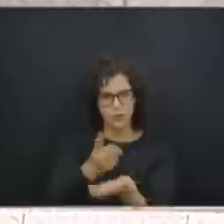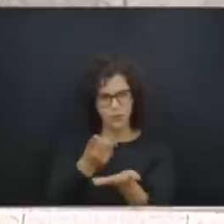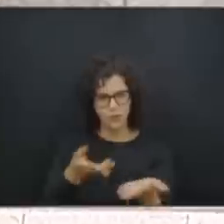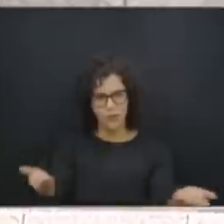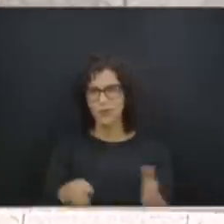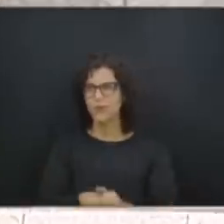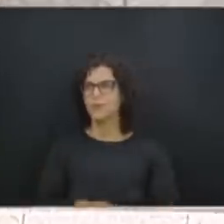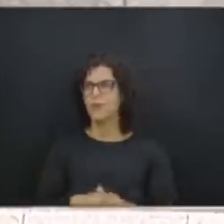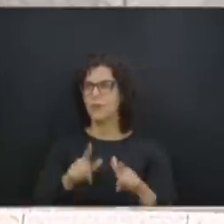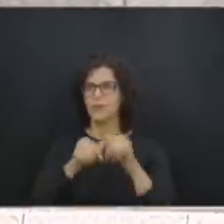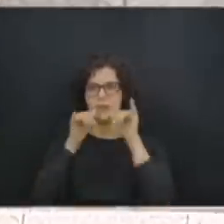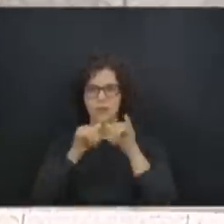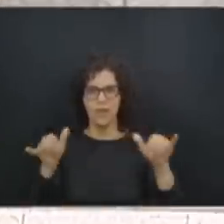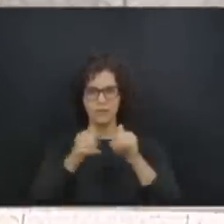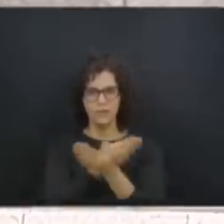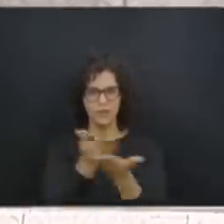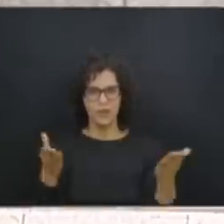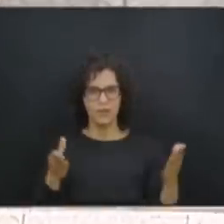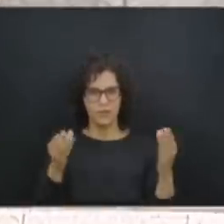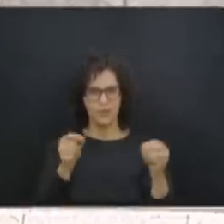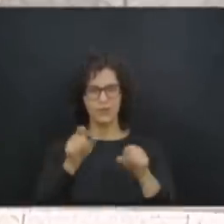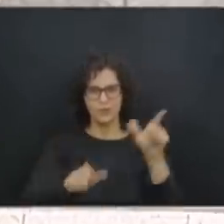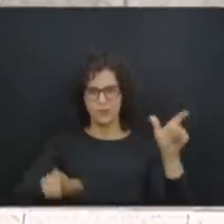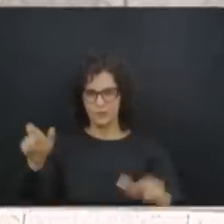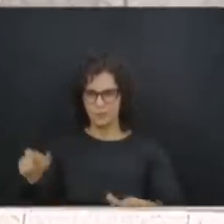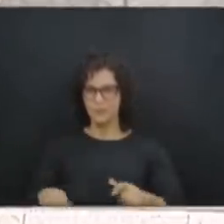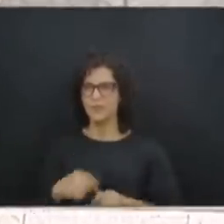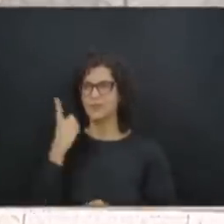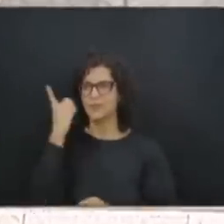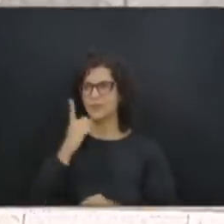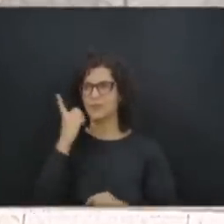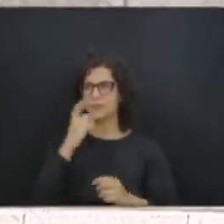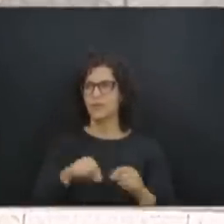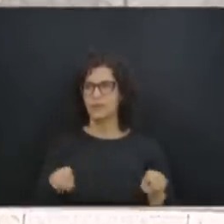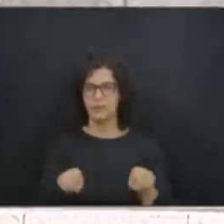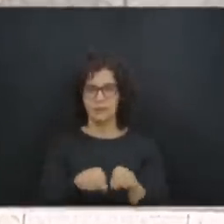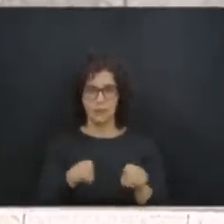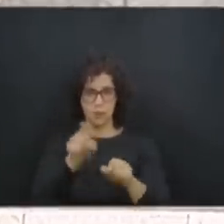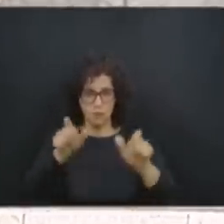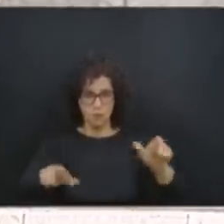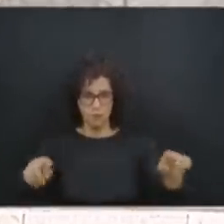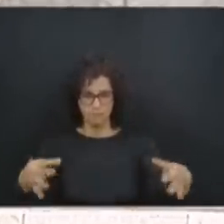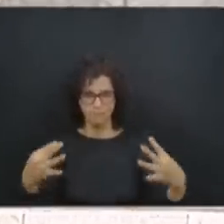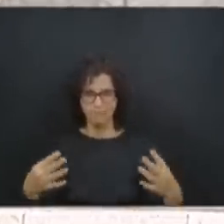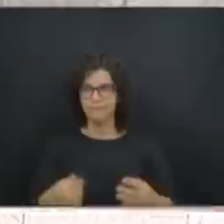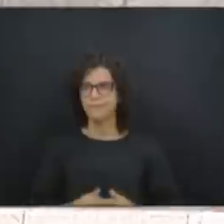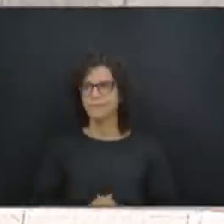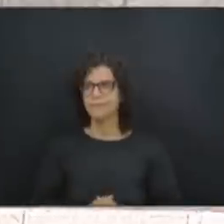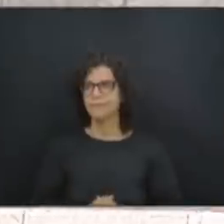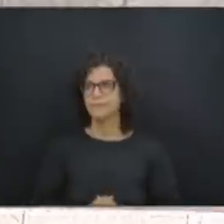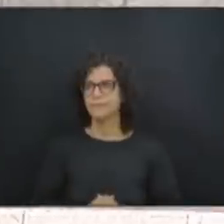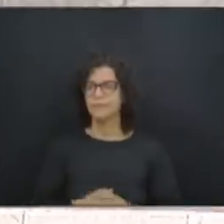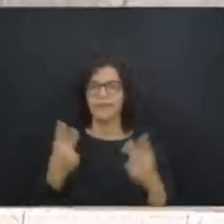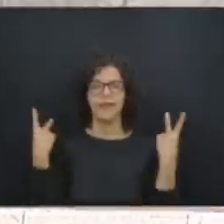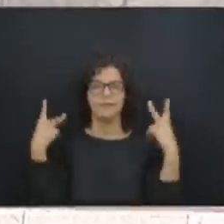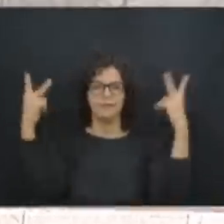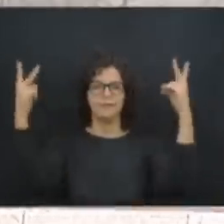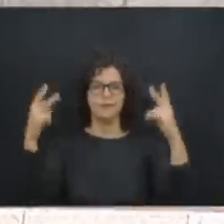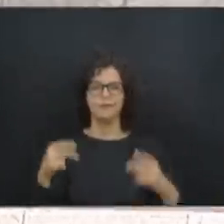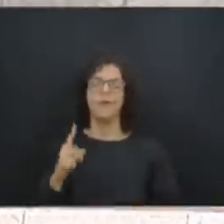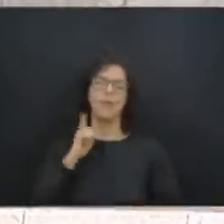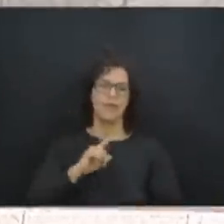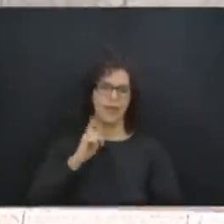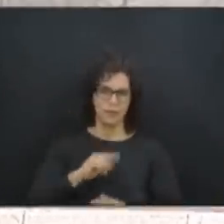seguindo em frente então fica o comunicado aqui a todas as senhoras e senhores parlamentares ea ea todos em geral vivo furacão